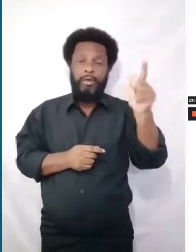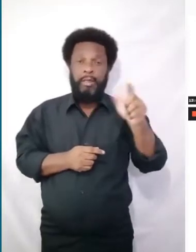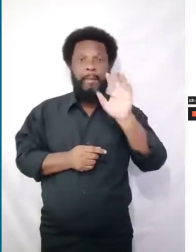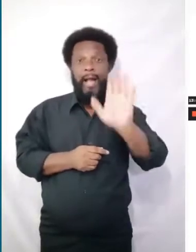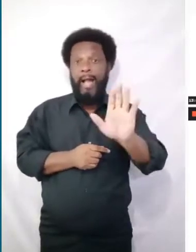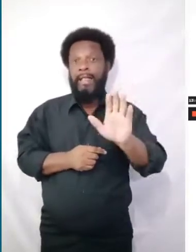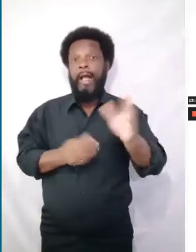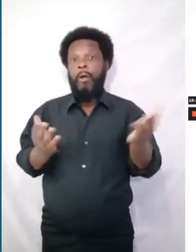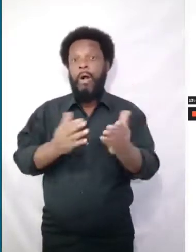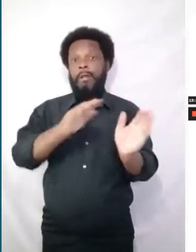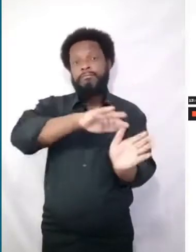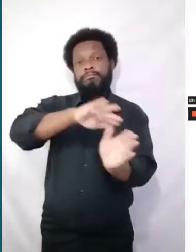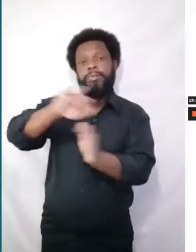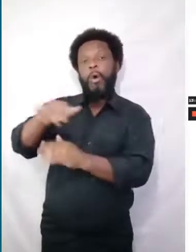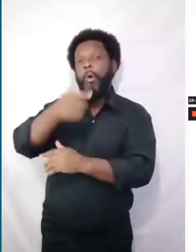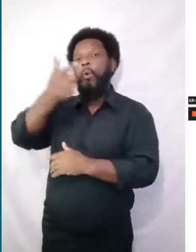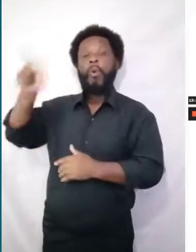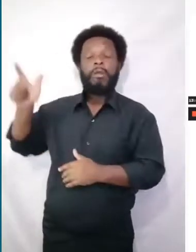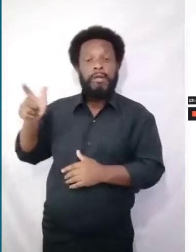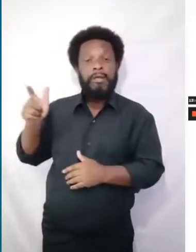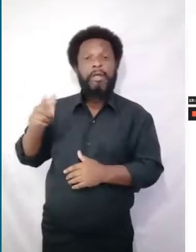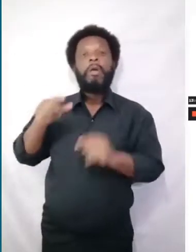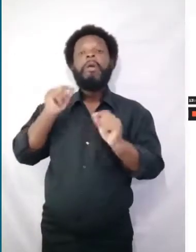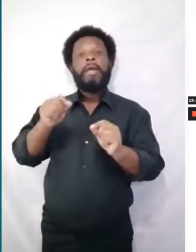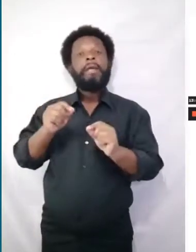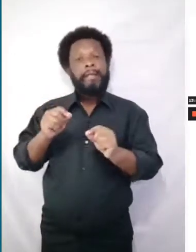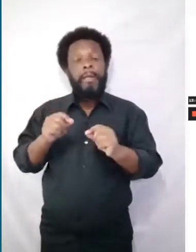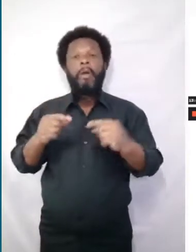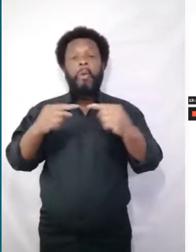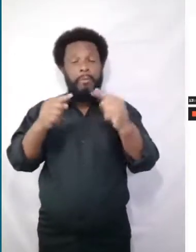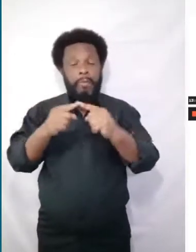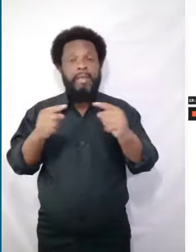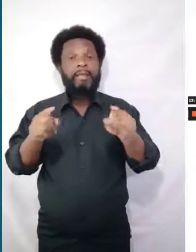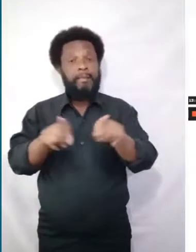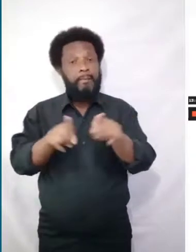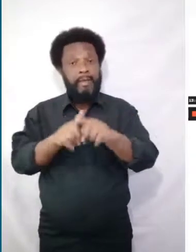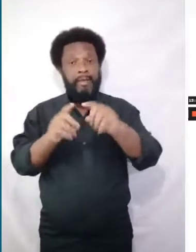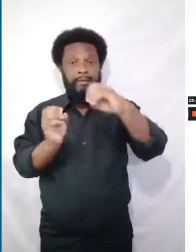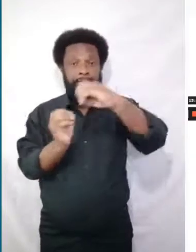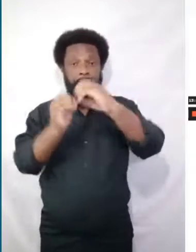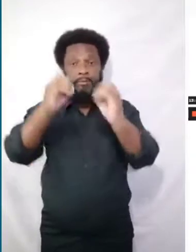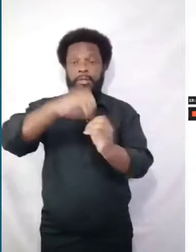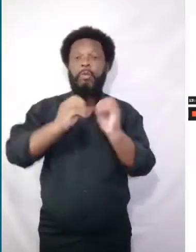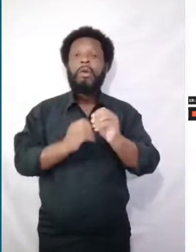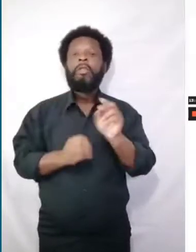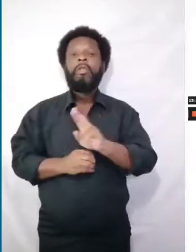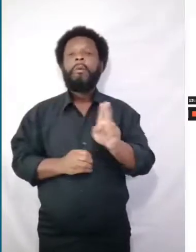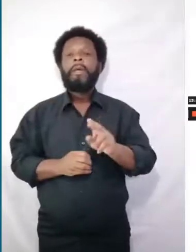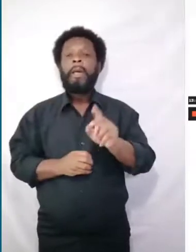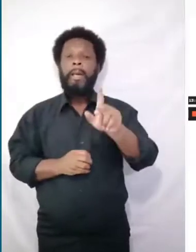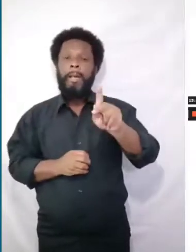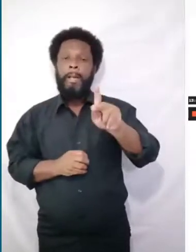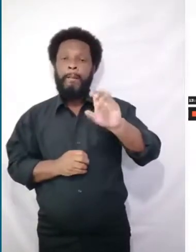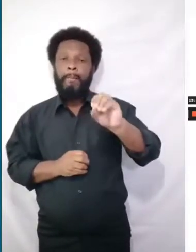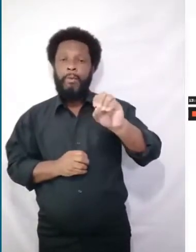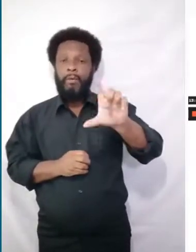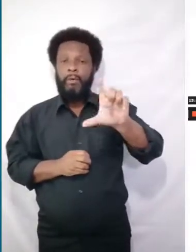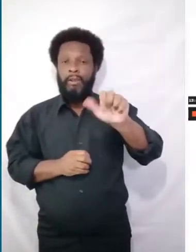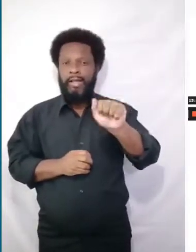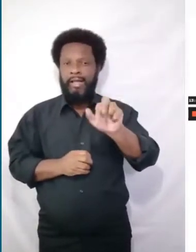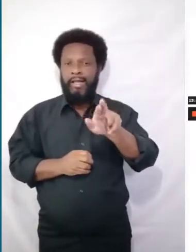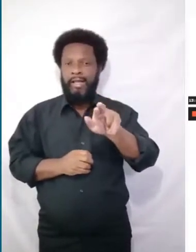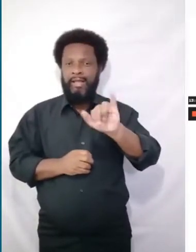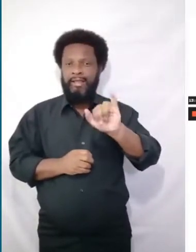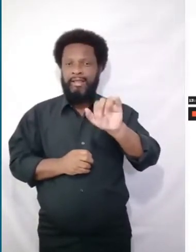tetraédrica, tá? Mas agora a gente vai entrar numa outra questão que vem por conta da geometria, que é a